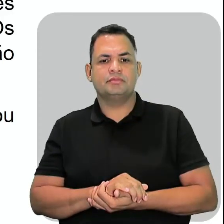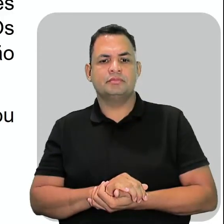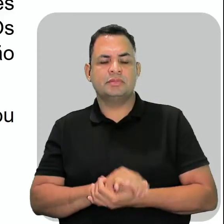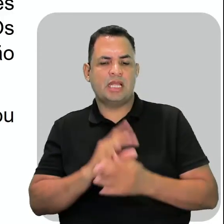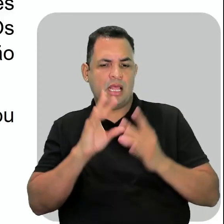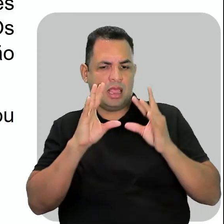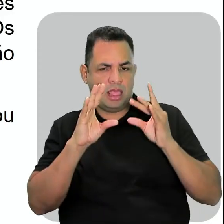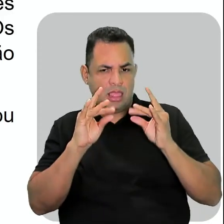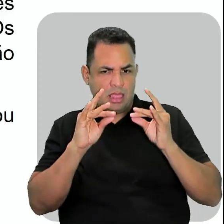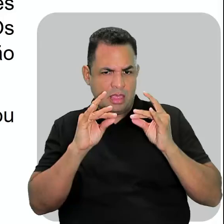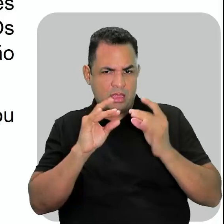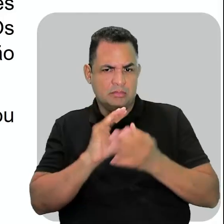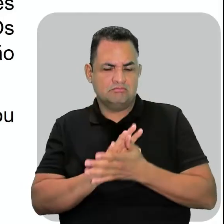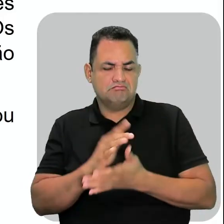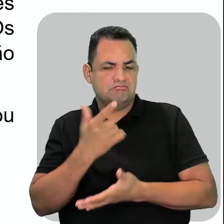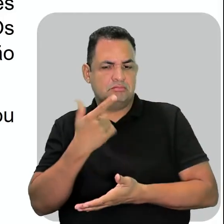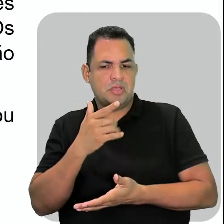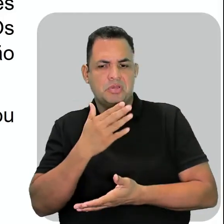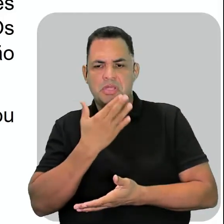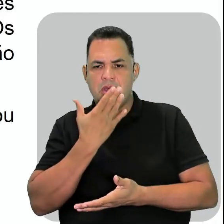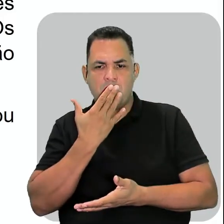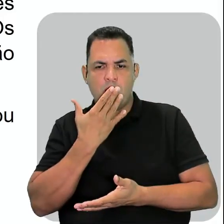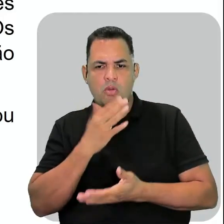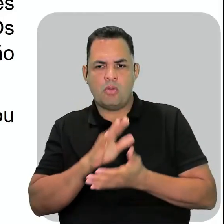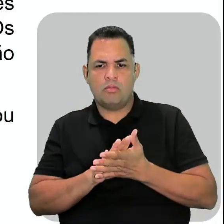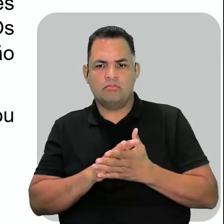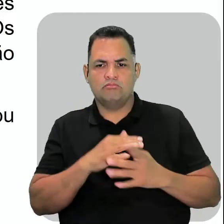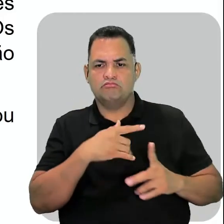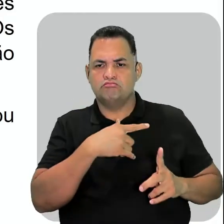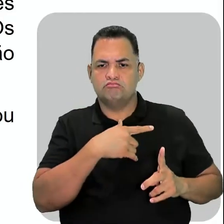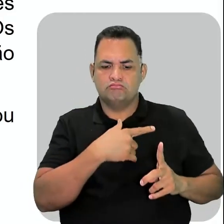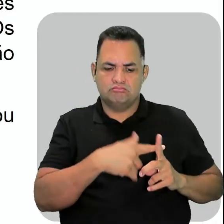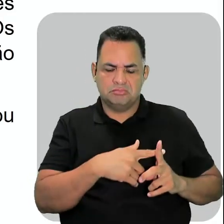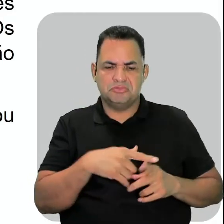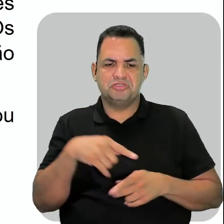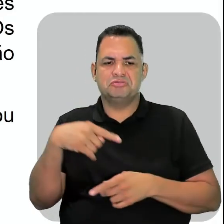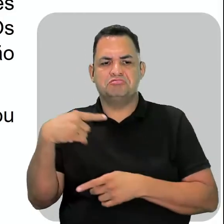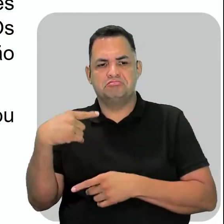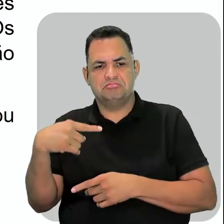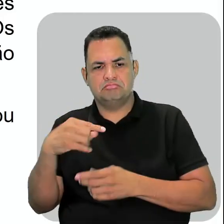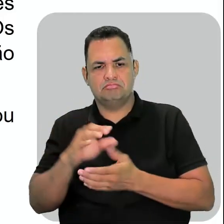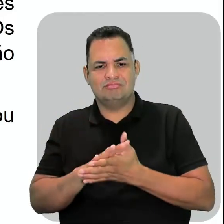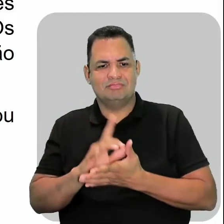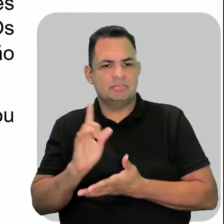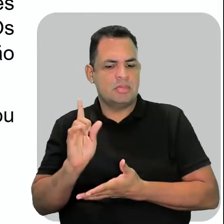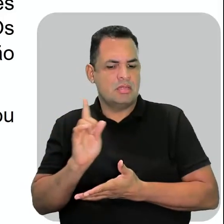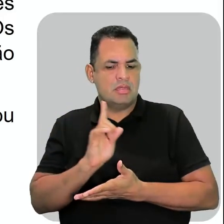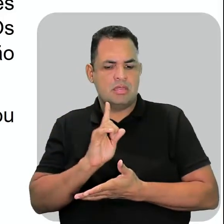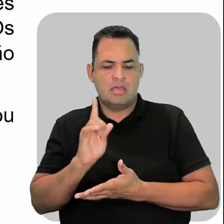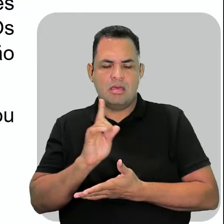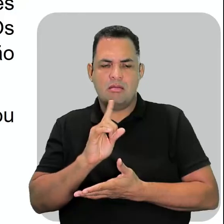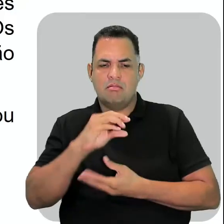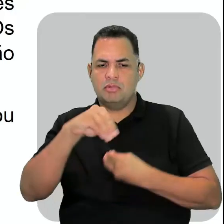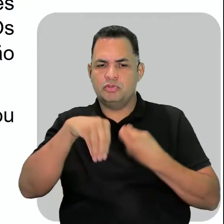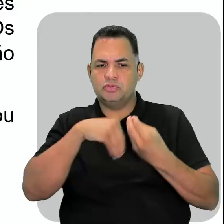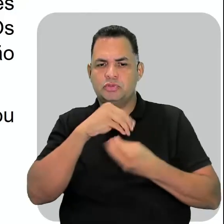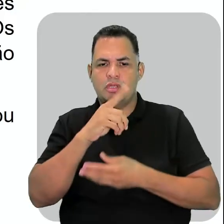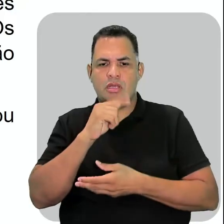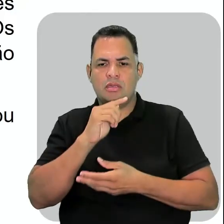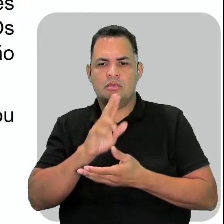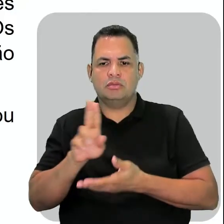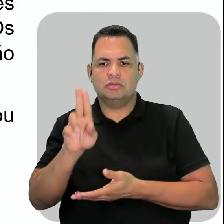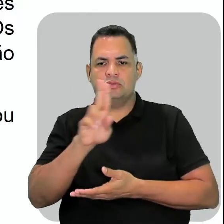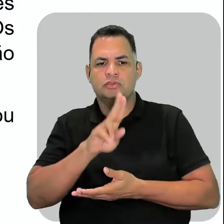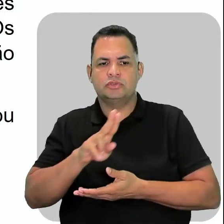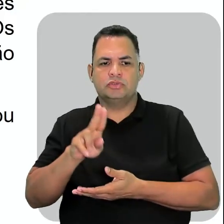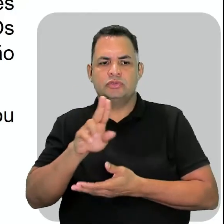eles são líquidos incolores, polares, insolúveis em água e